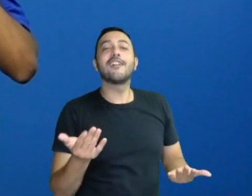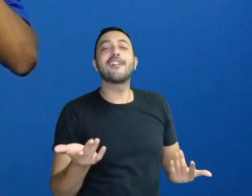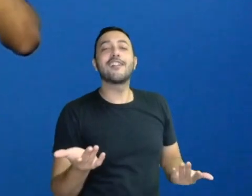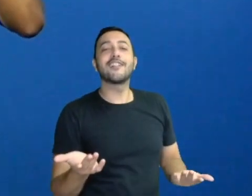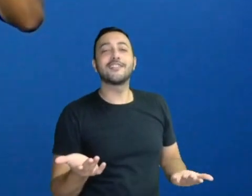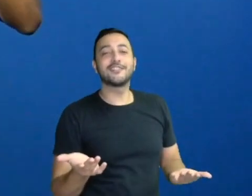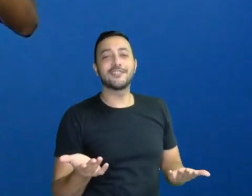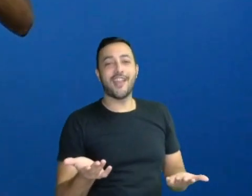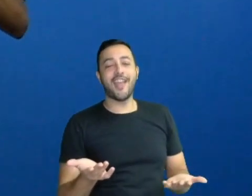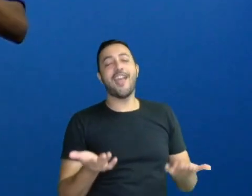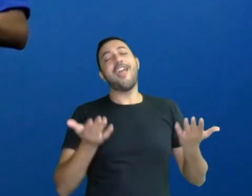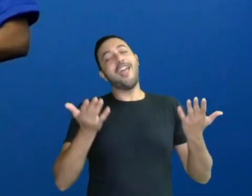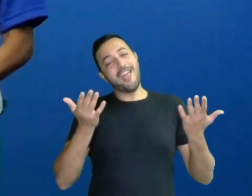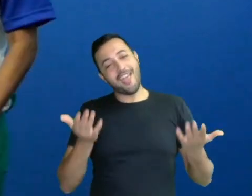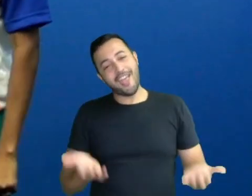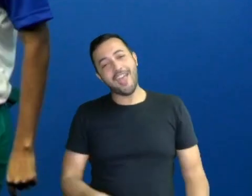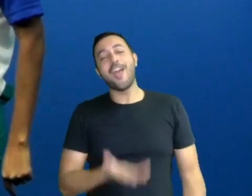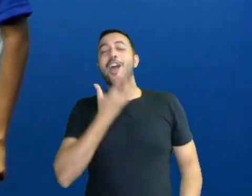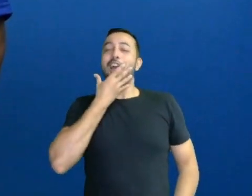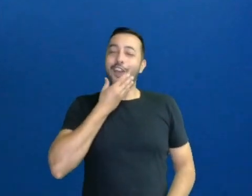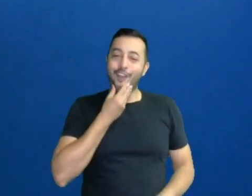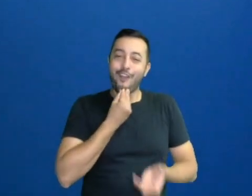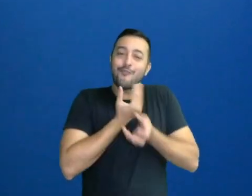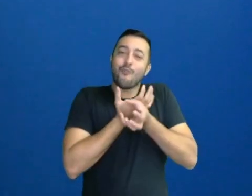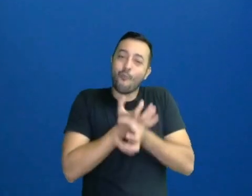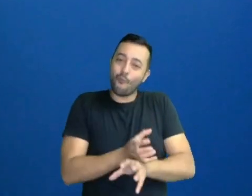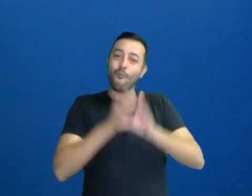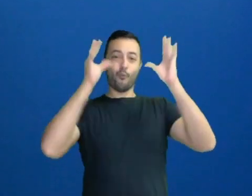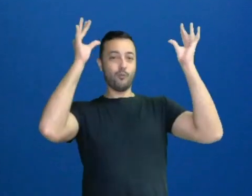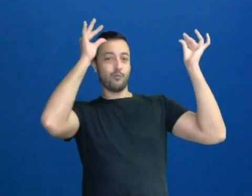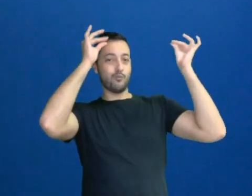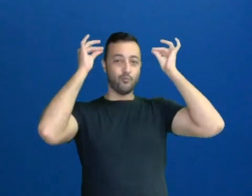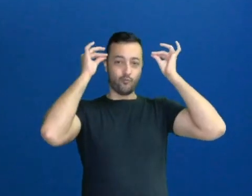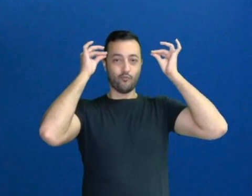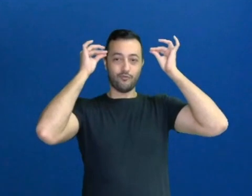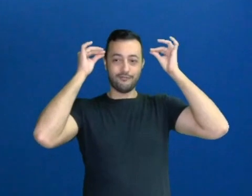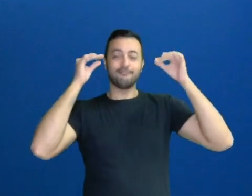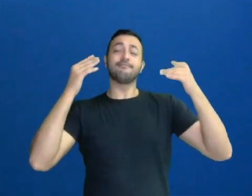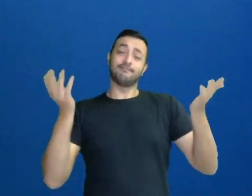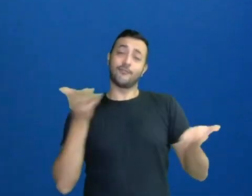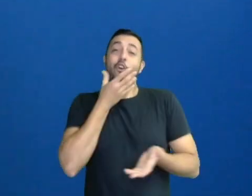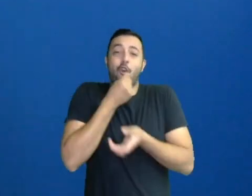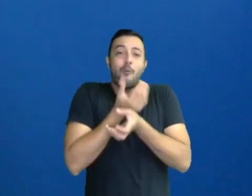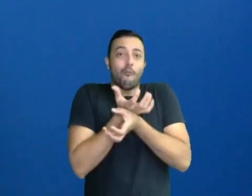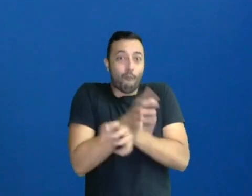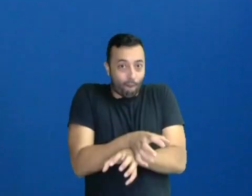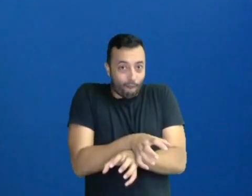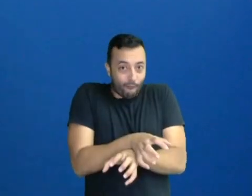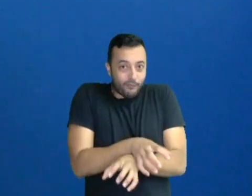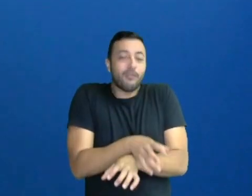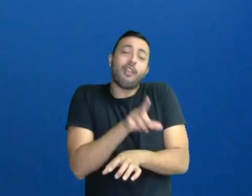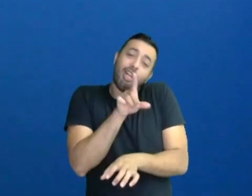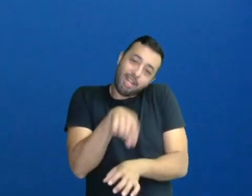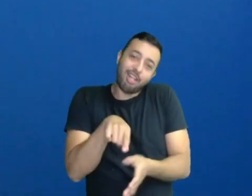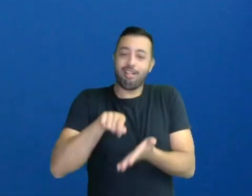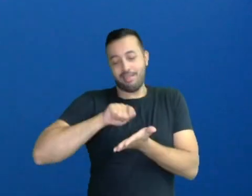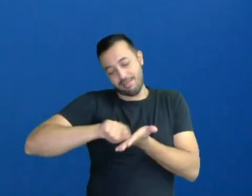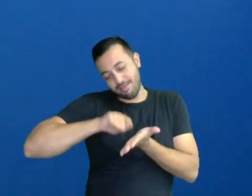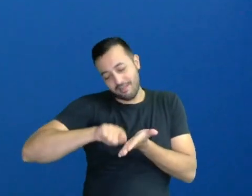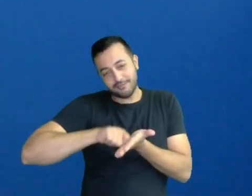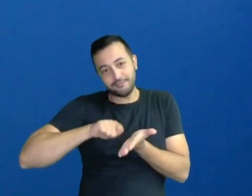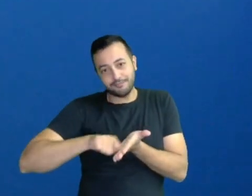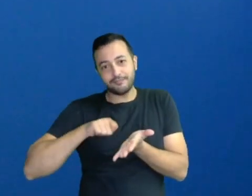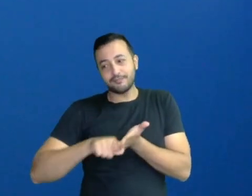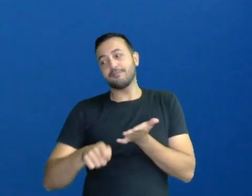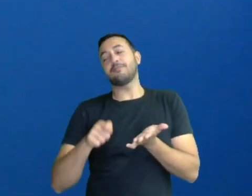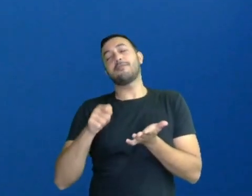aí o senhor esqueleto né Então o senhor esqueleto foi a pessoa que escreveu